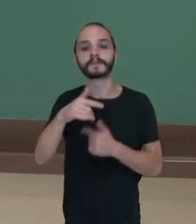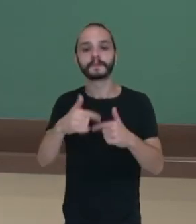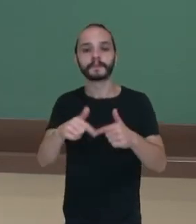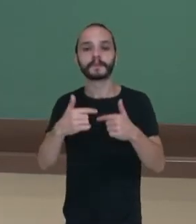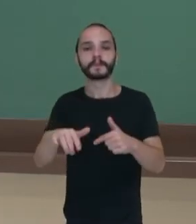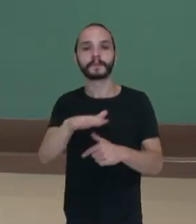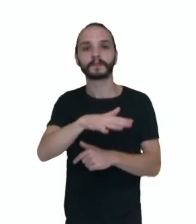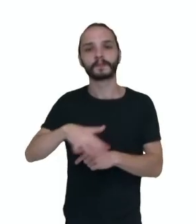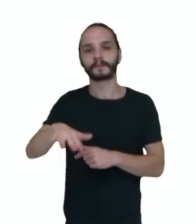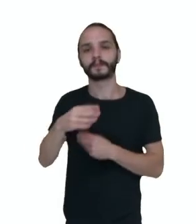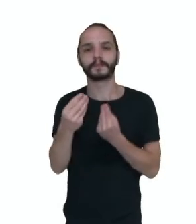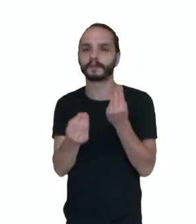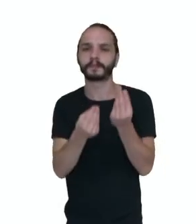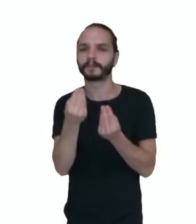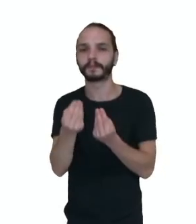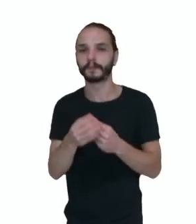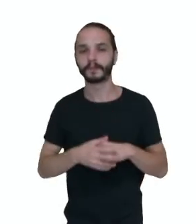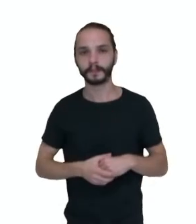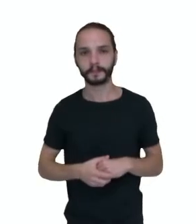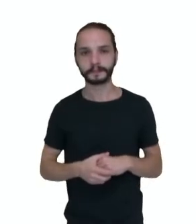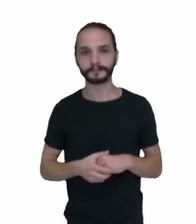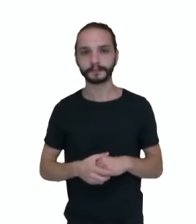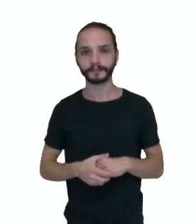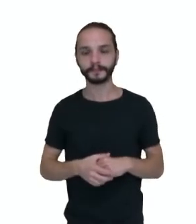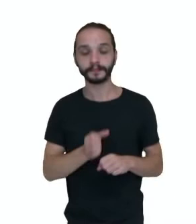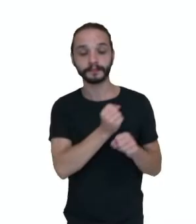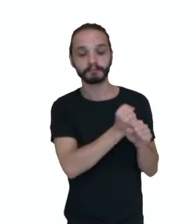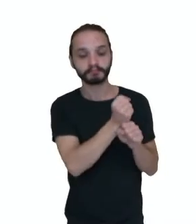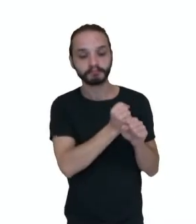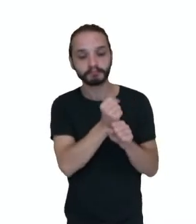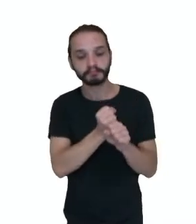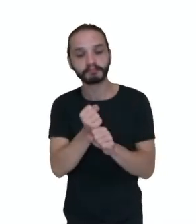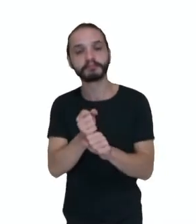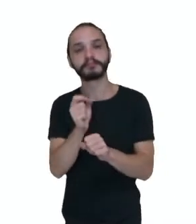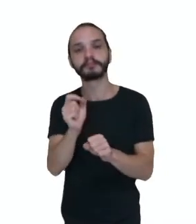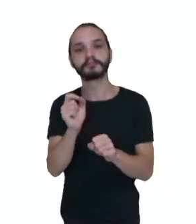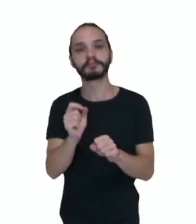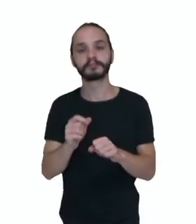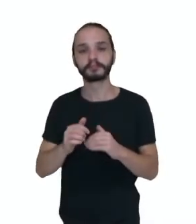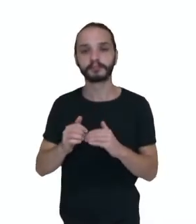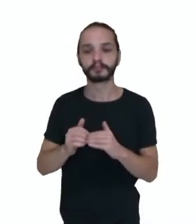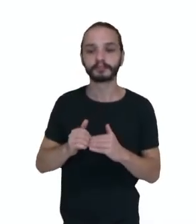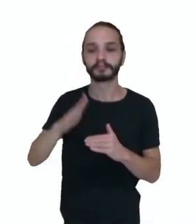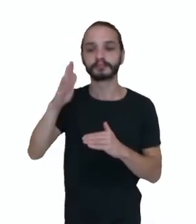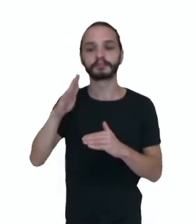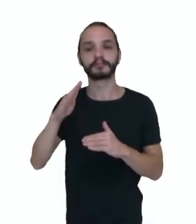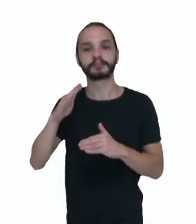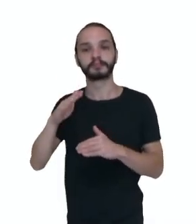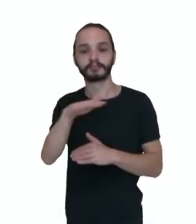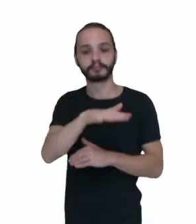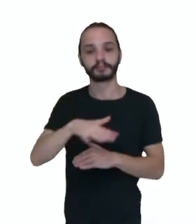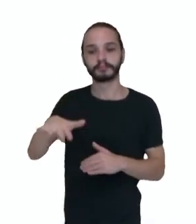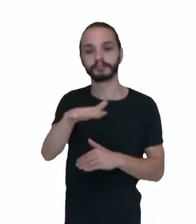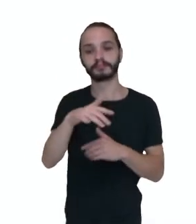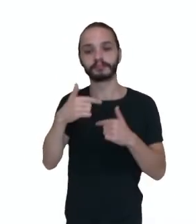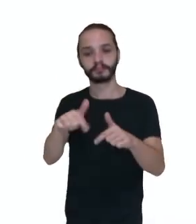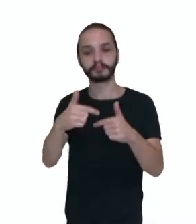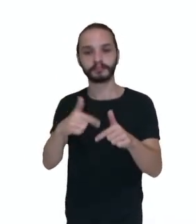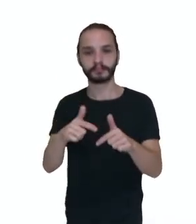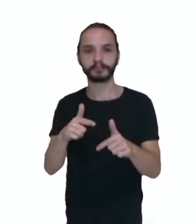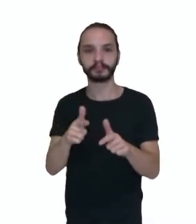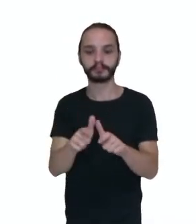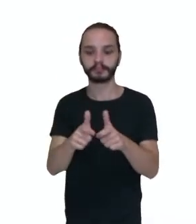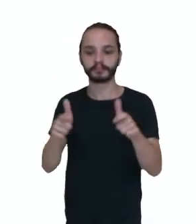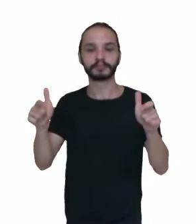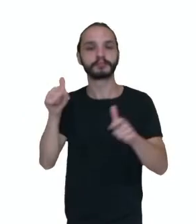em relação a isso, né? Com o passar dos anos, a fatia do mercado de trabalho ocupada por mulheres